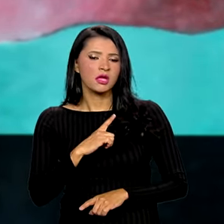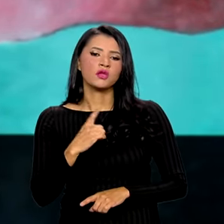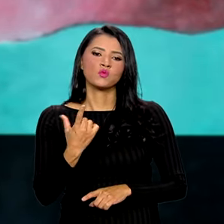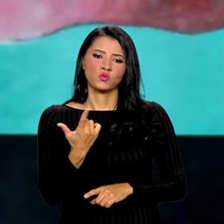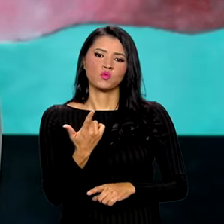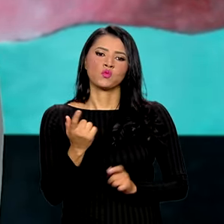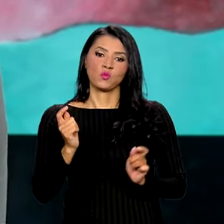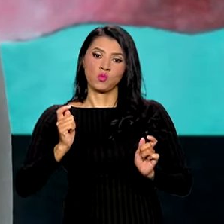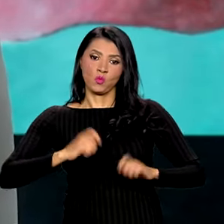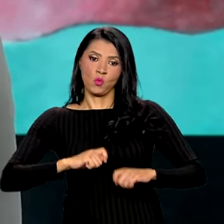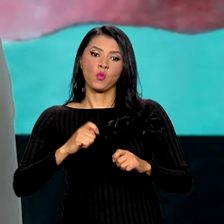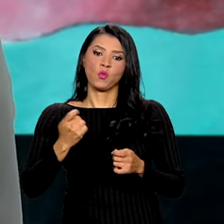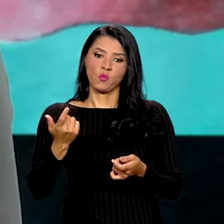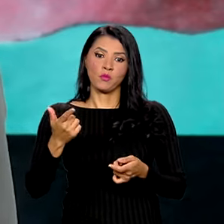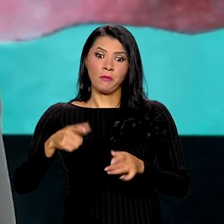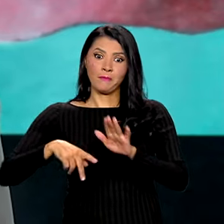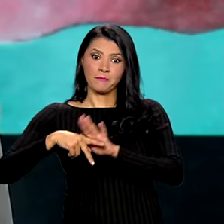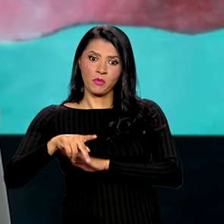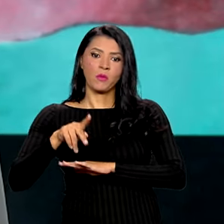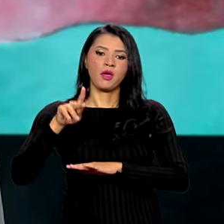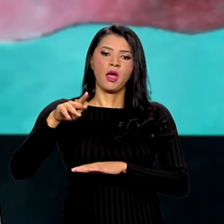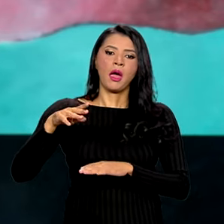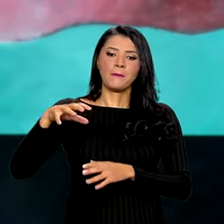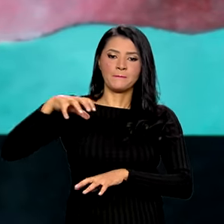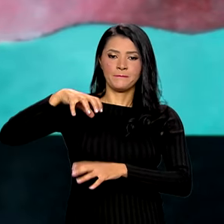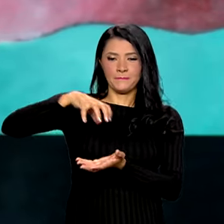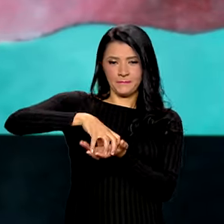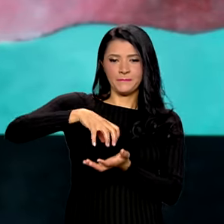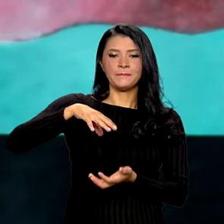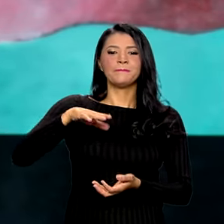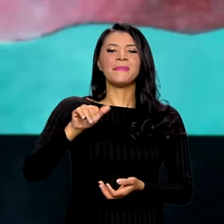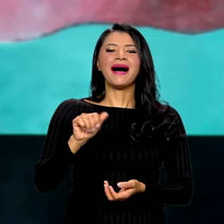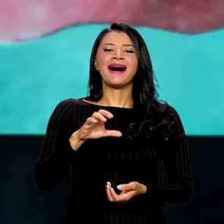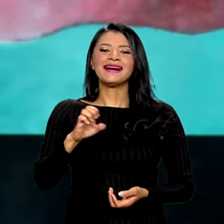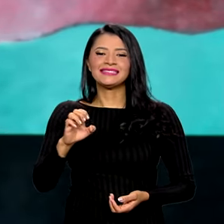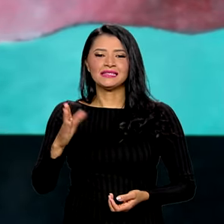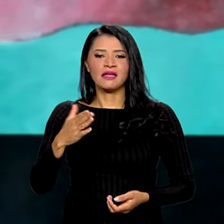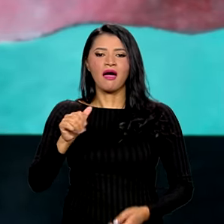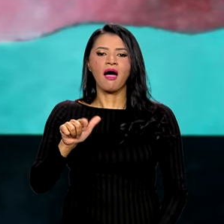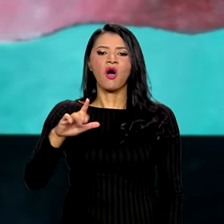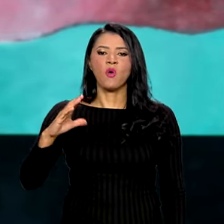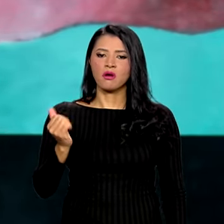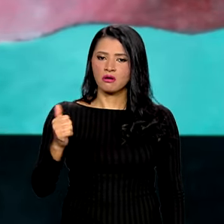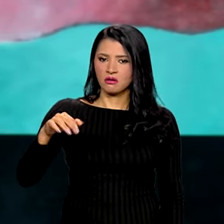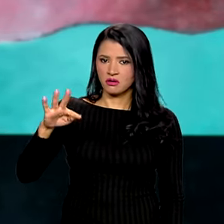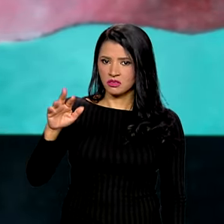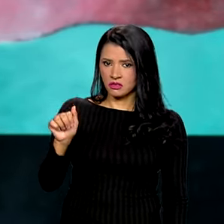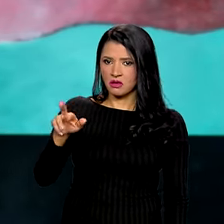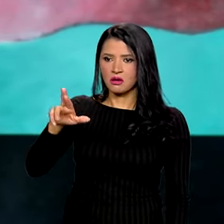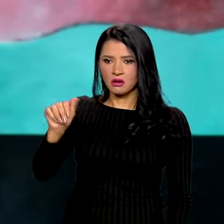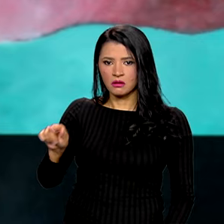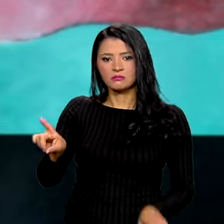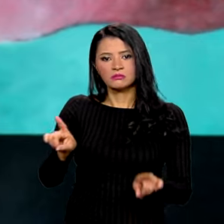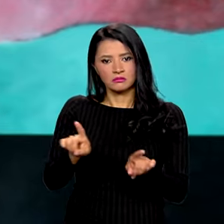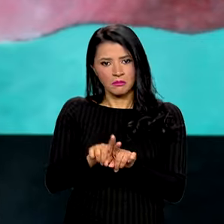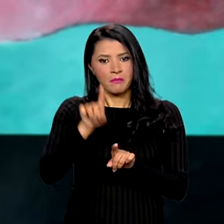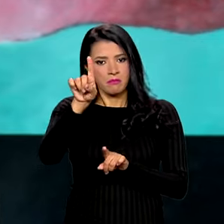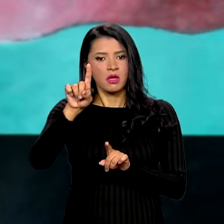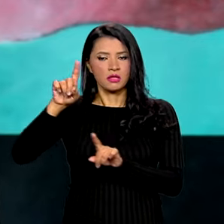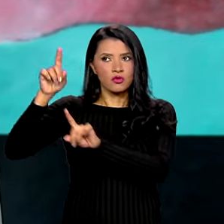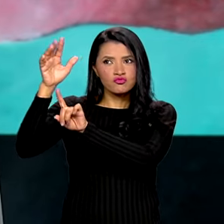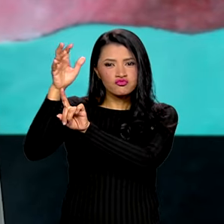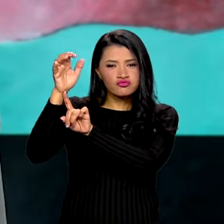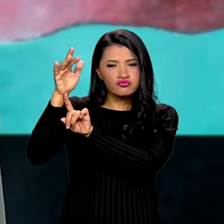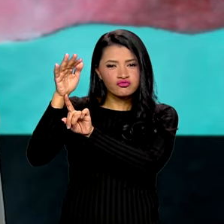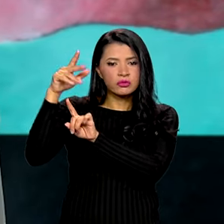o acordo de salvaguarda da base de Alcântara. Existe também o satélite Sport, que é